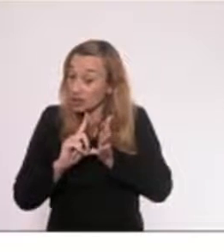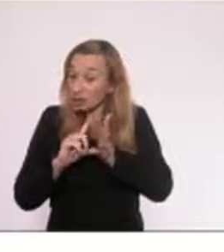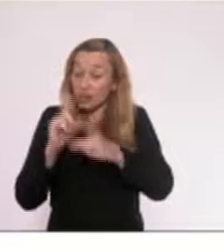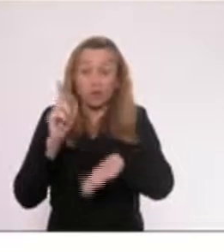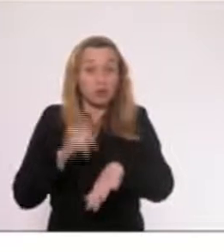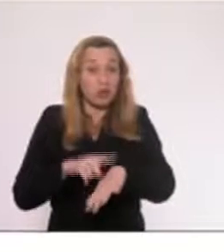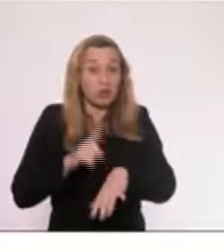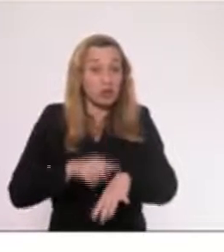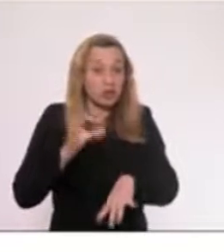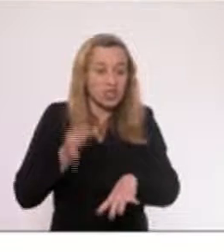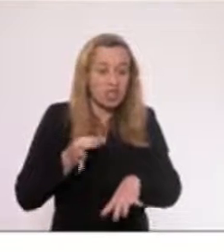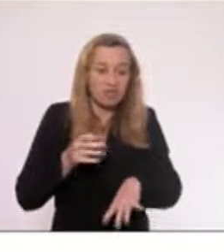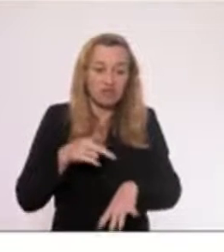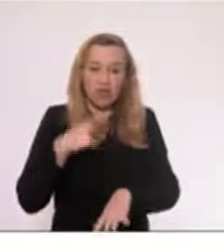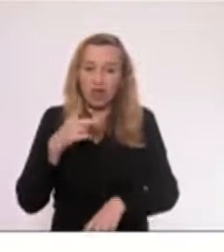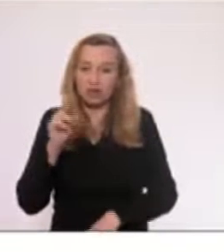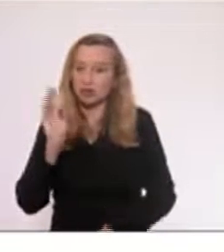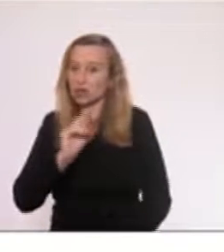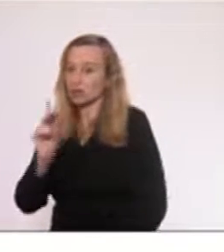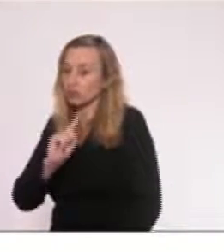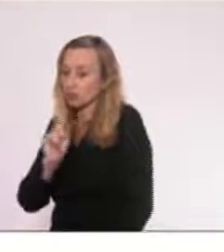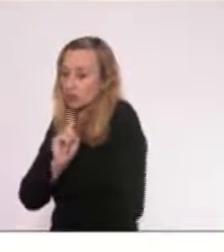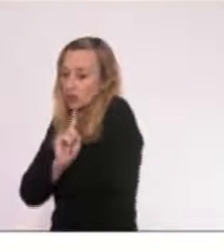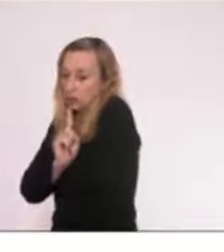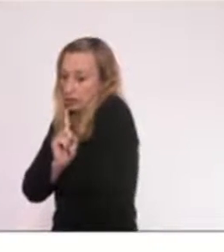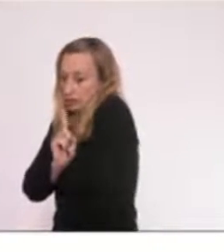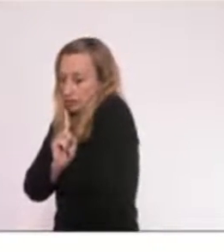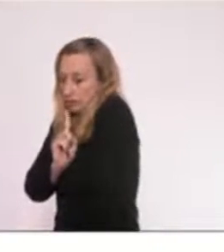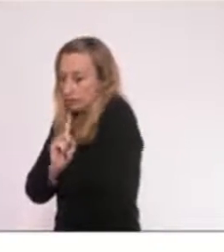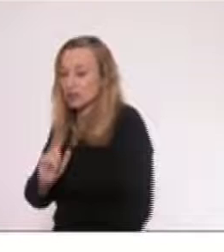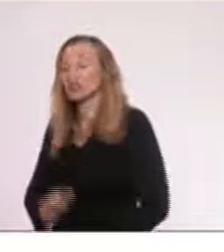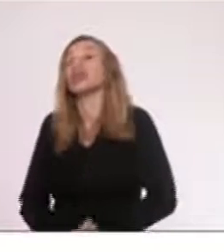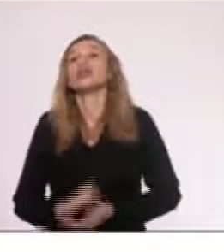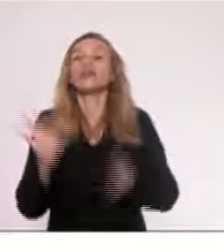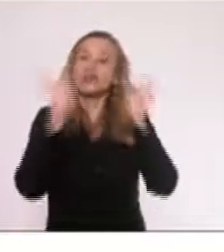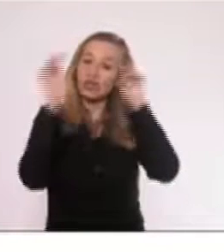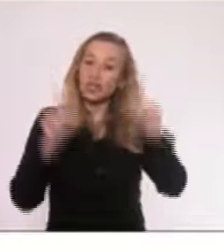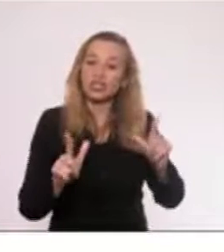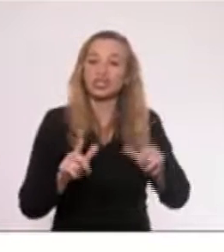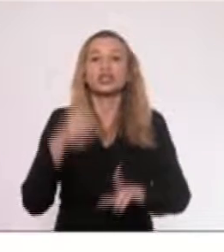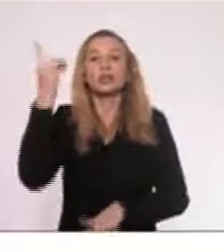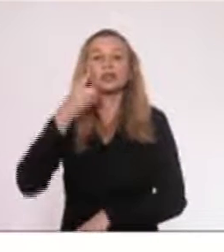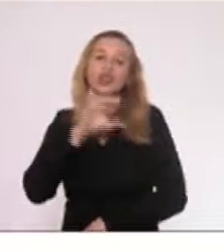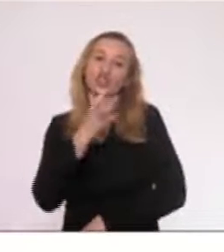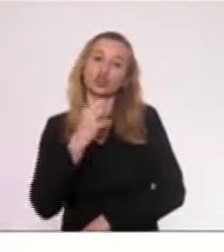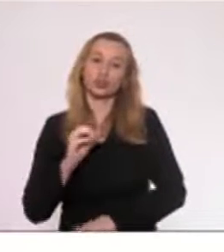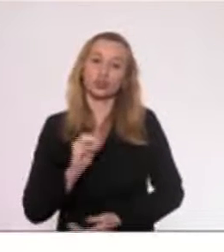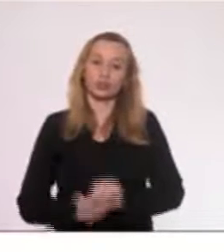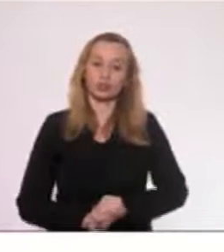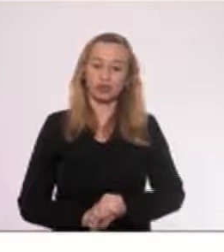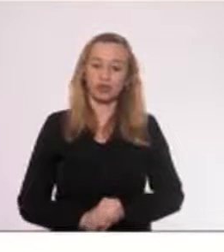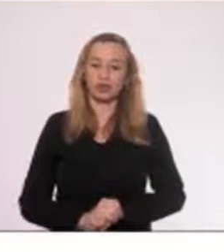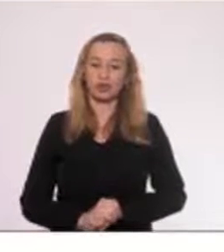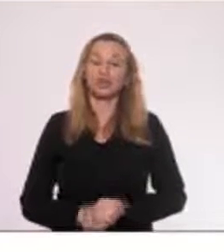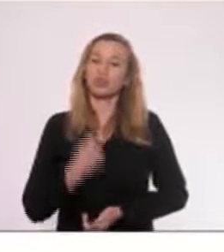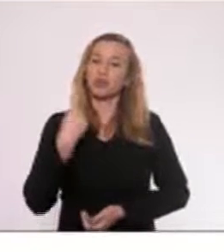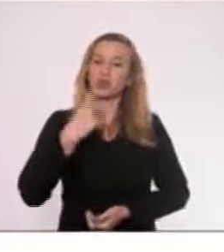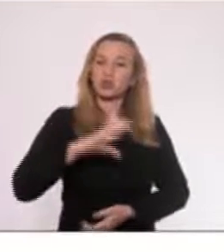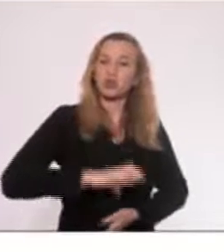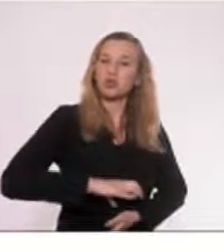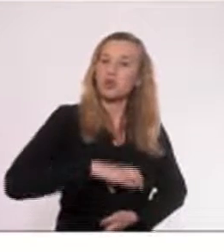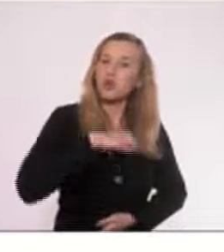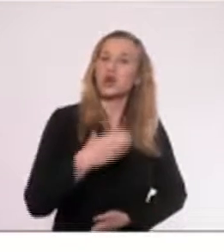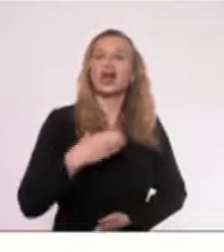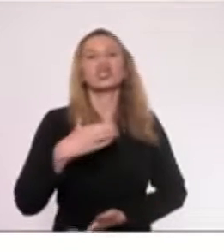H disseram não neste plenário. E fico muito feliz, deputado Chico Machado, com a sua